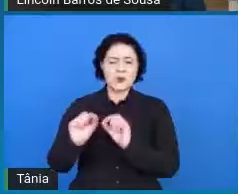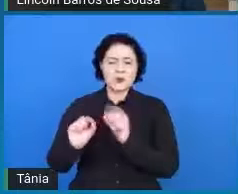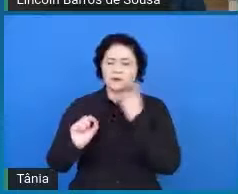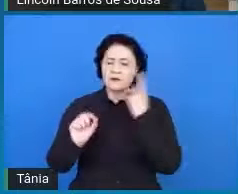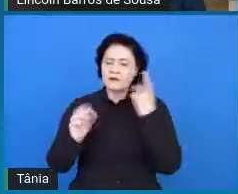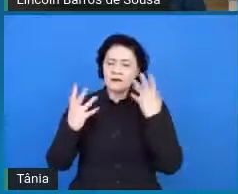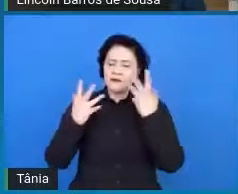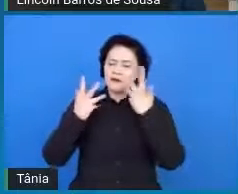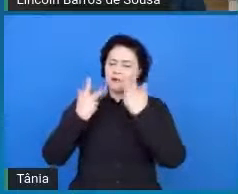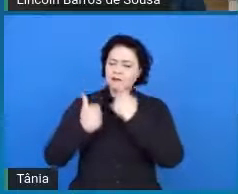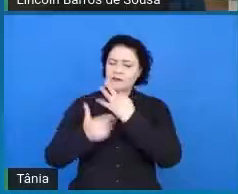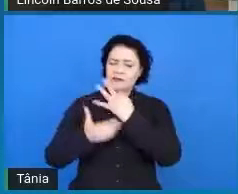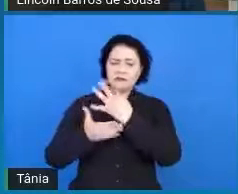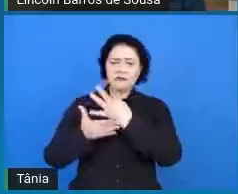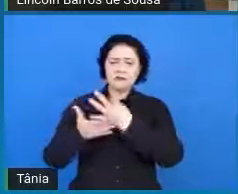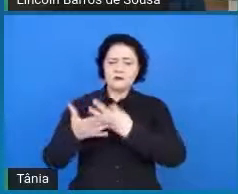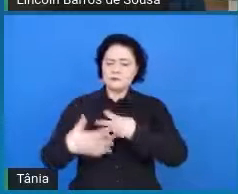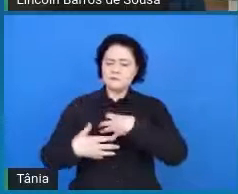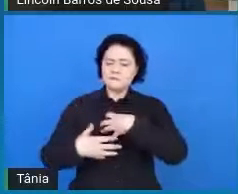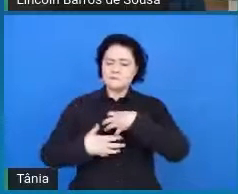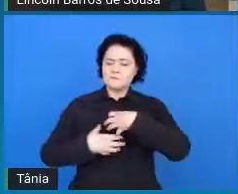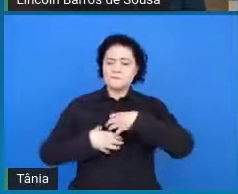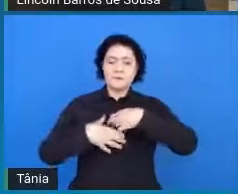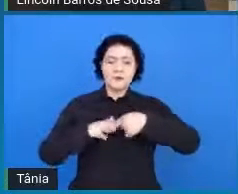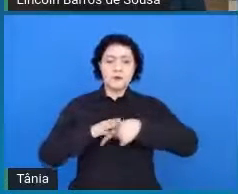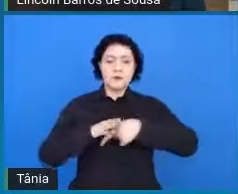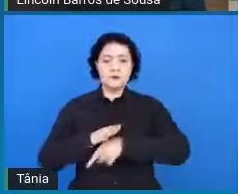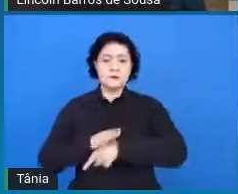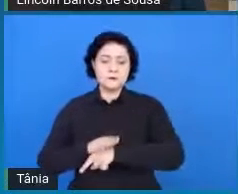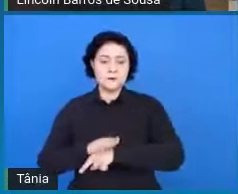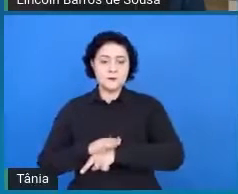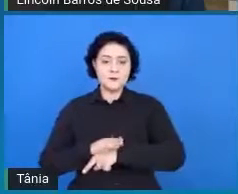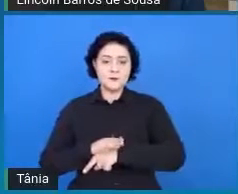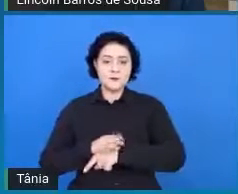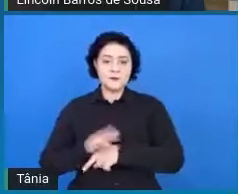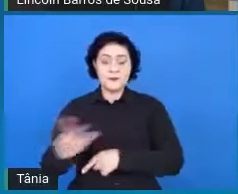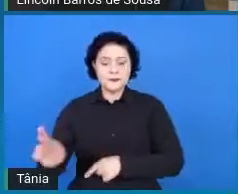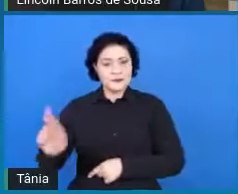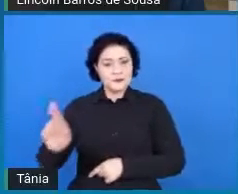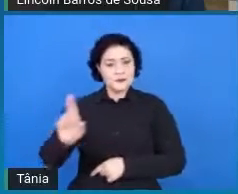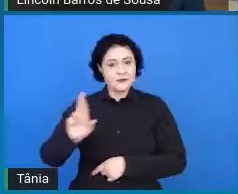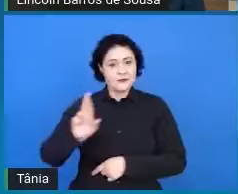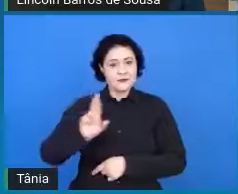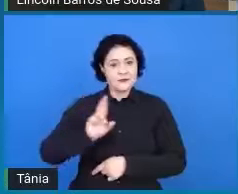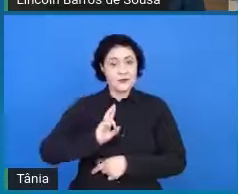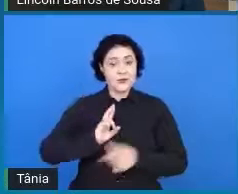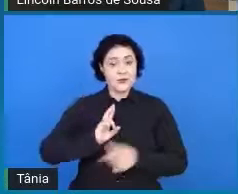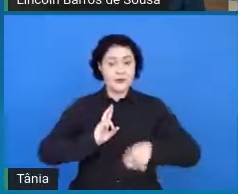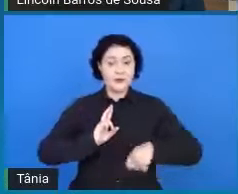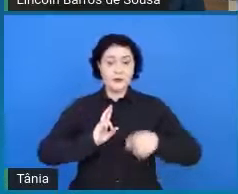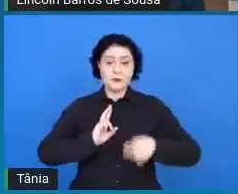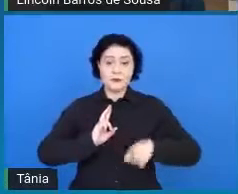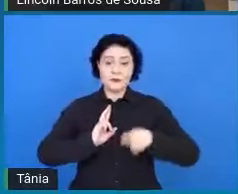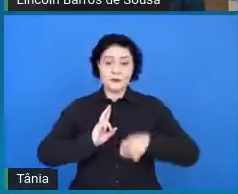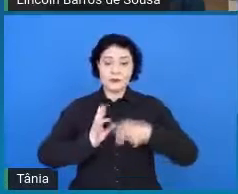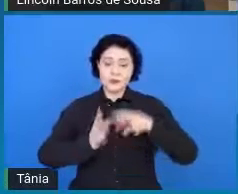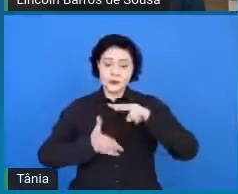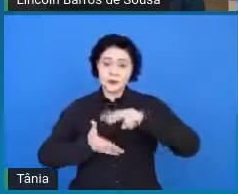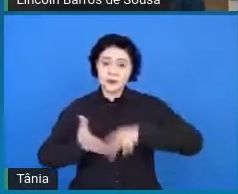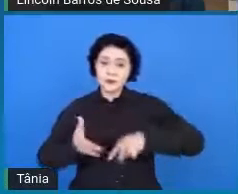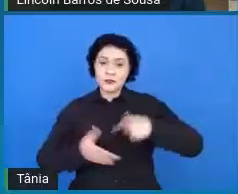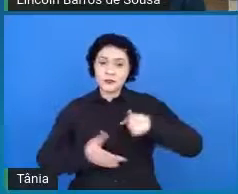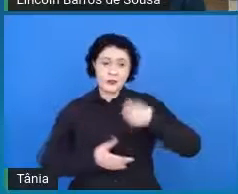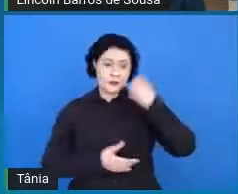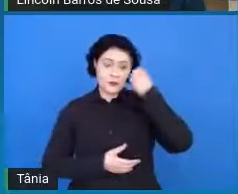da beleza e profundidade daquele terço e ele nos respondeu assim eu vou precisar ler o texto porque eu não